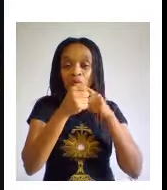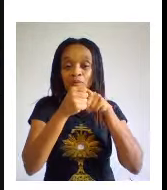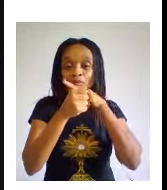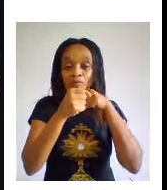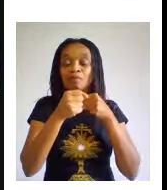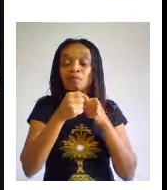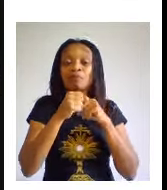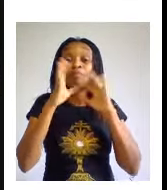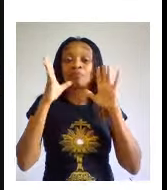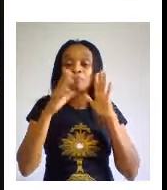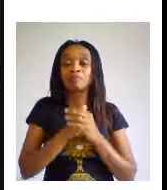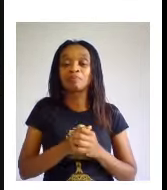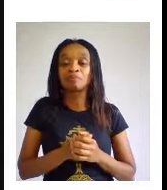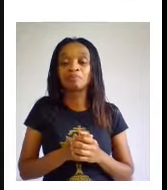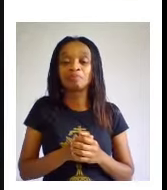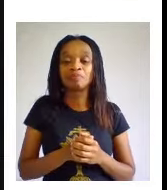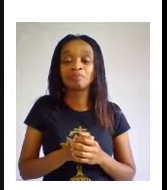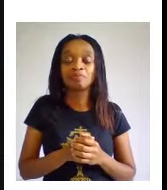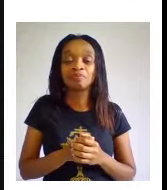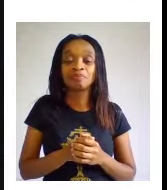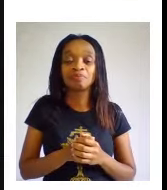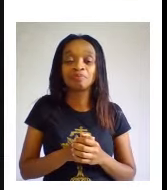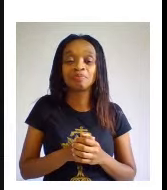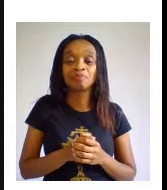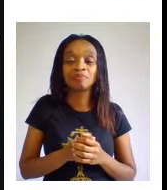Ativa o seu áudio, Tânia.